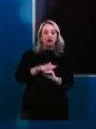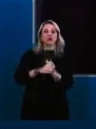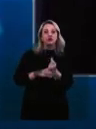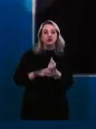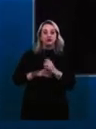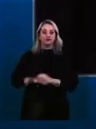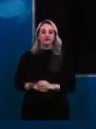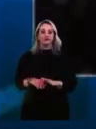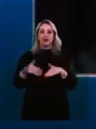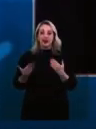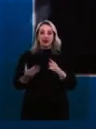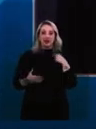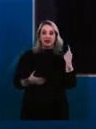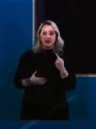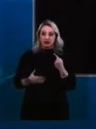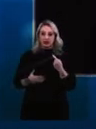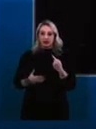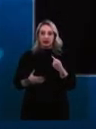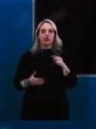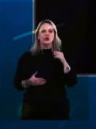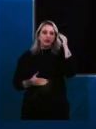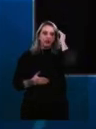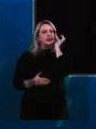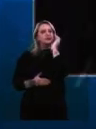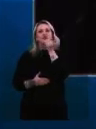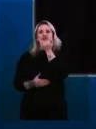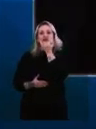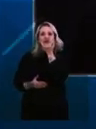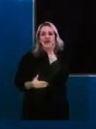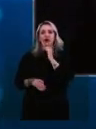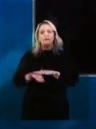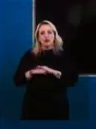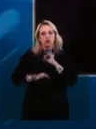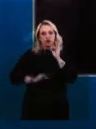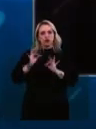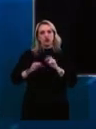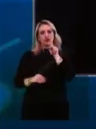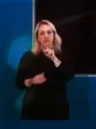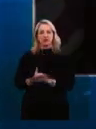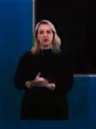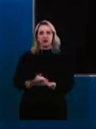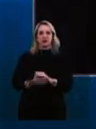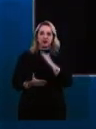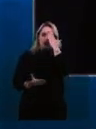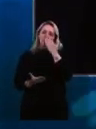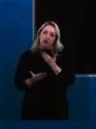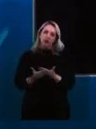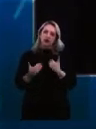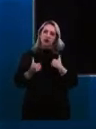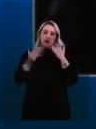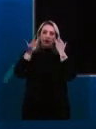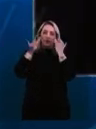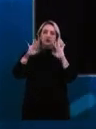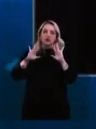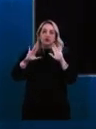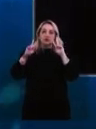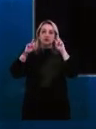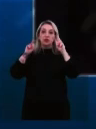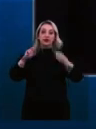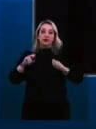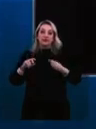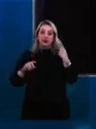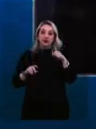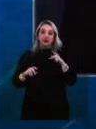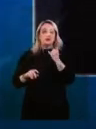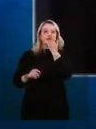é o seguinte, a gente está diante... Ô Tabata, me perdoa, eu fui injusto com você, eu acredito que... Eu não sabia o suficiente sobre a sua vida,